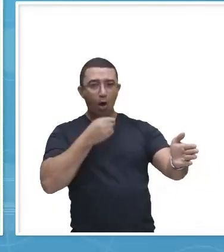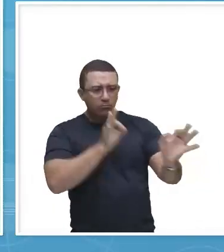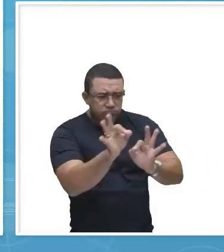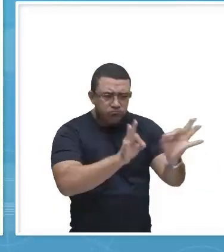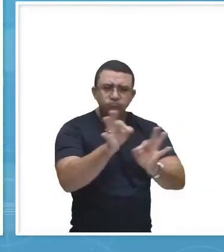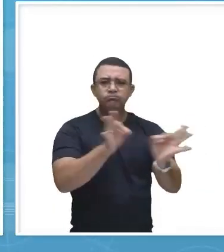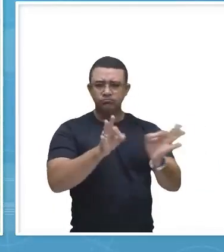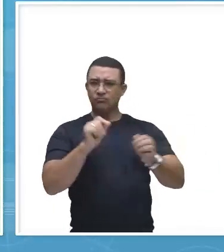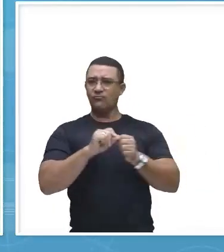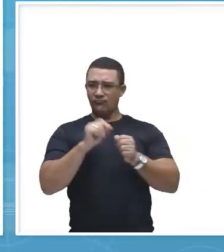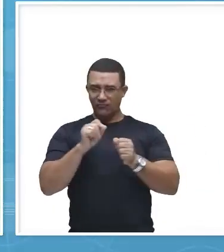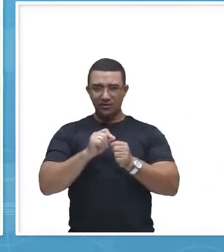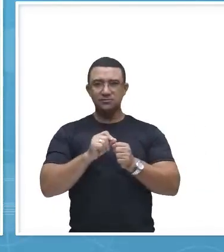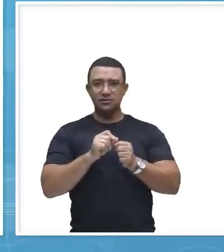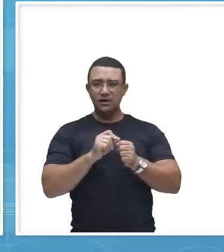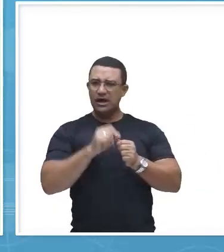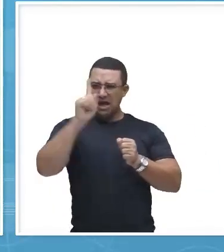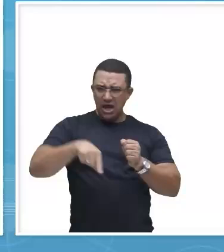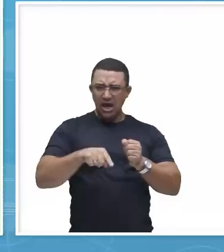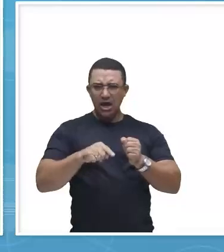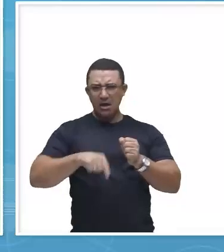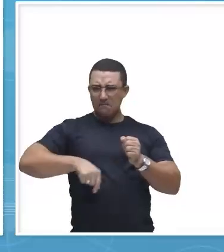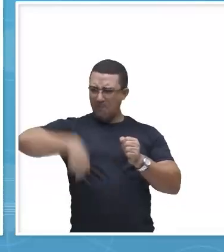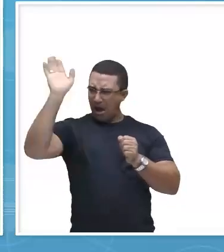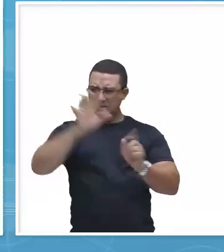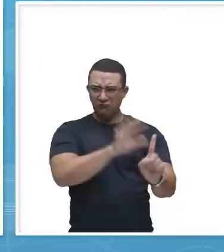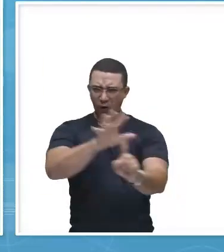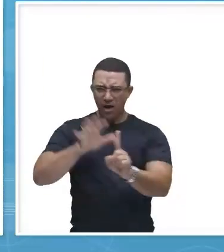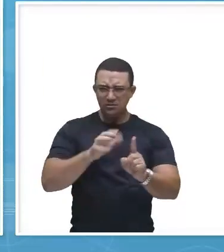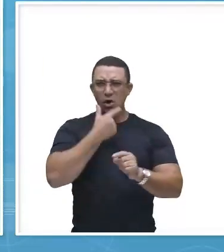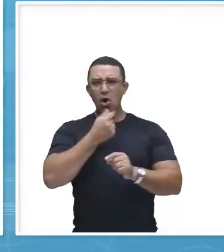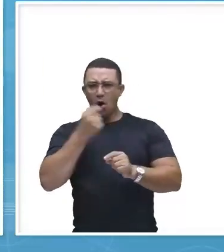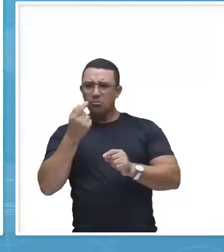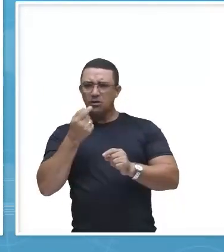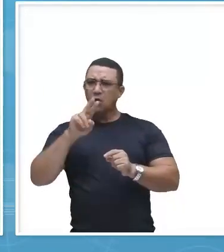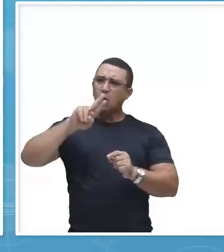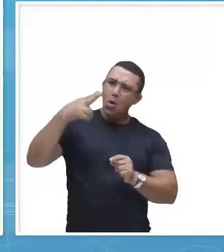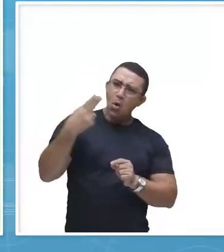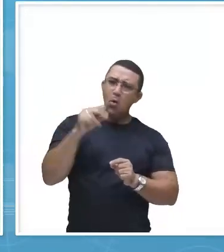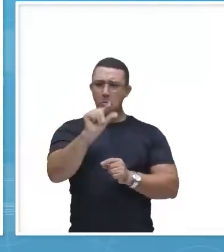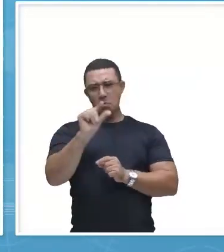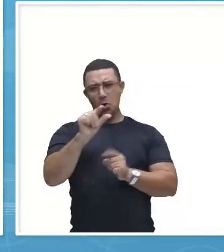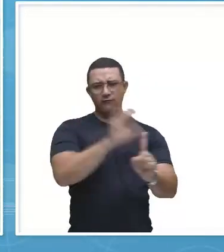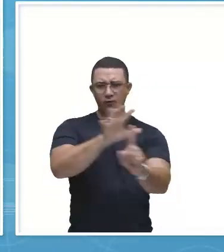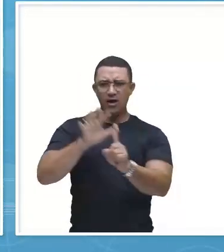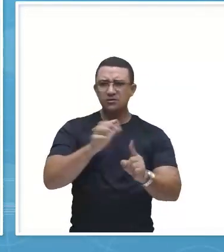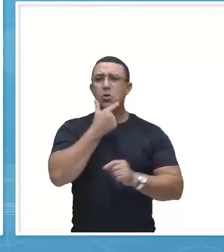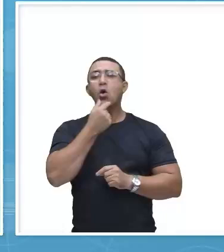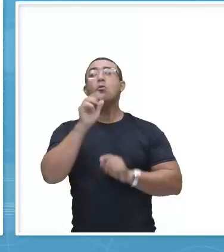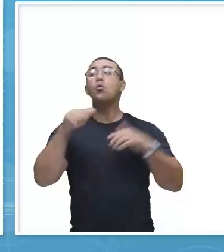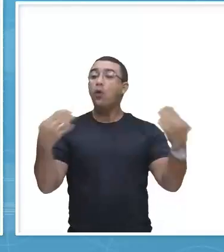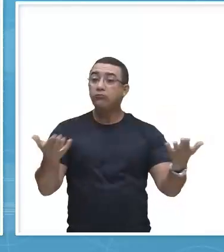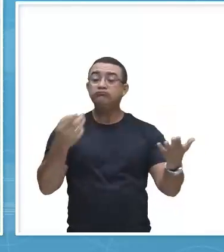homem. É resultado de muita interferência ou de pouca interferência? Nesse caso, pouca interferência. Tem uma